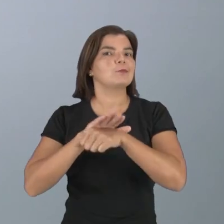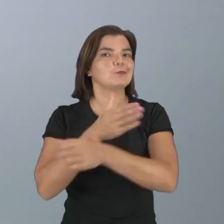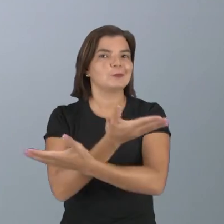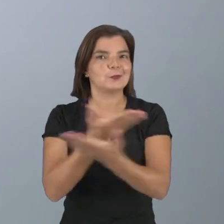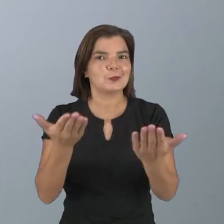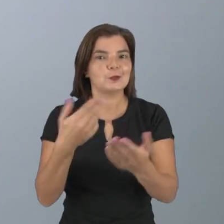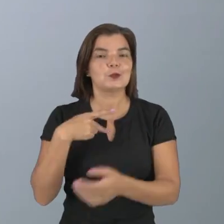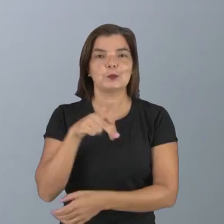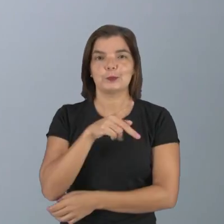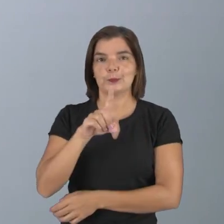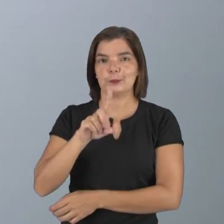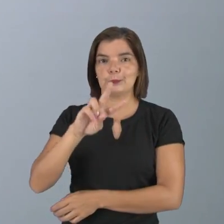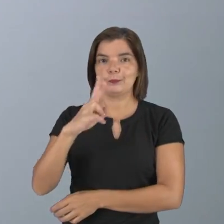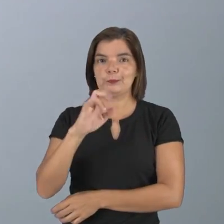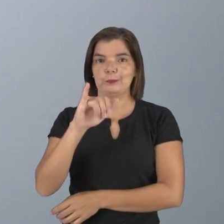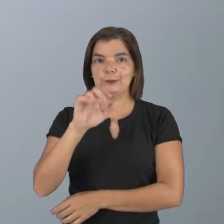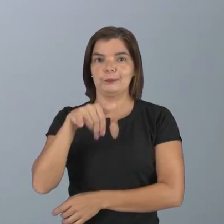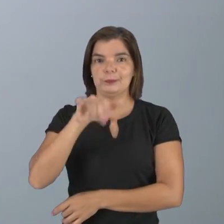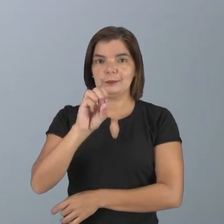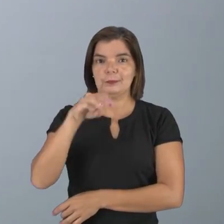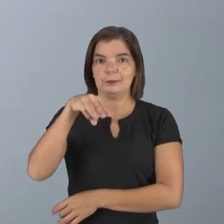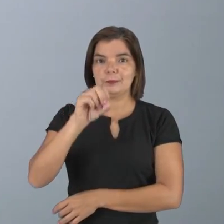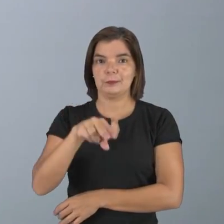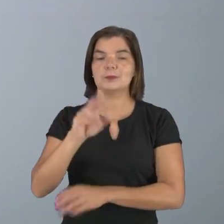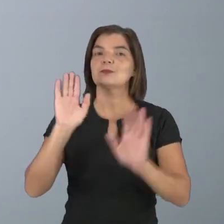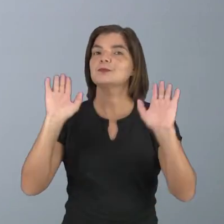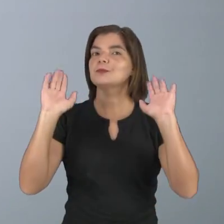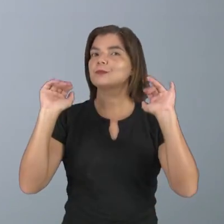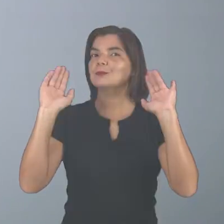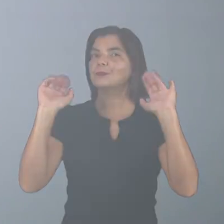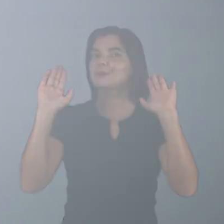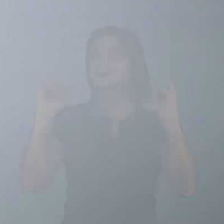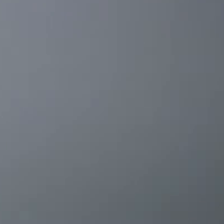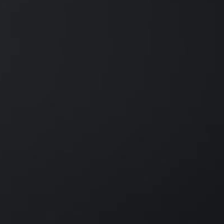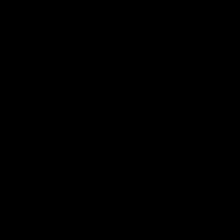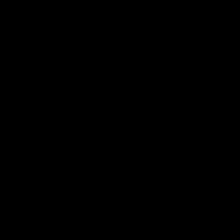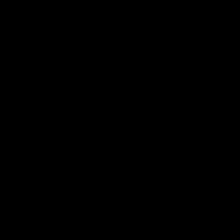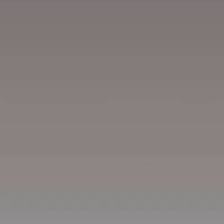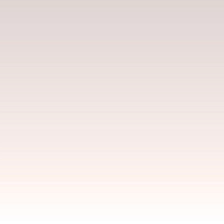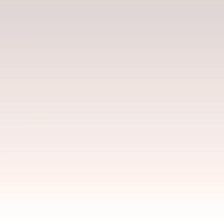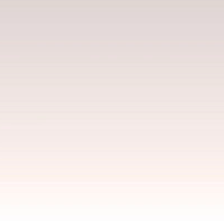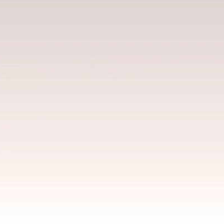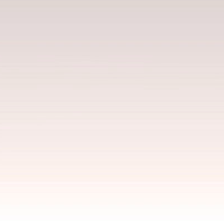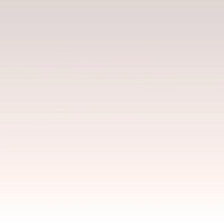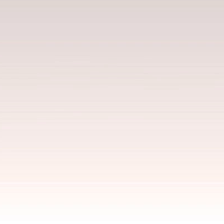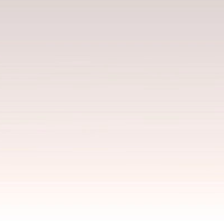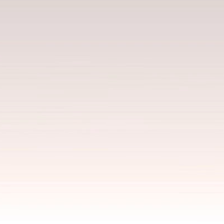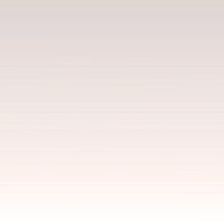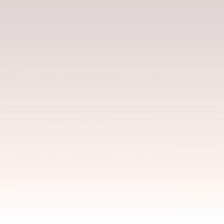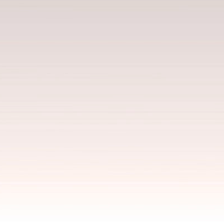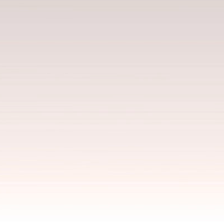Eu sou o professor Jameson Mesquita e hasta la próxima clase.